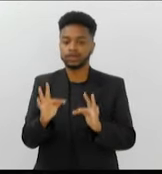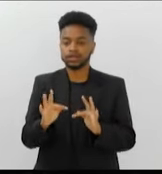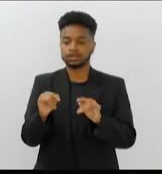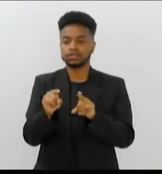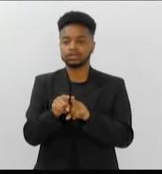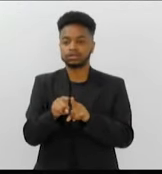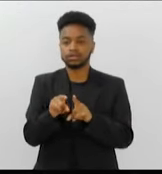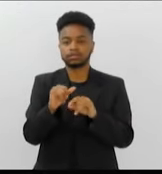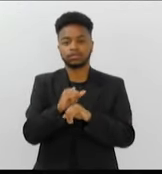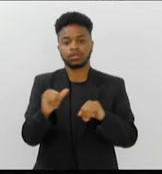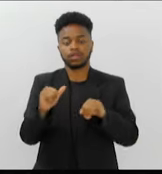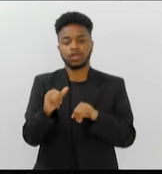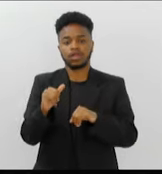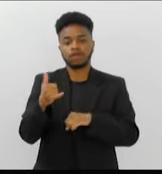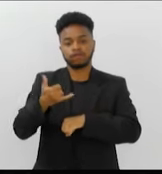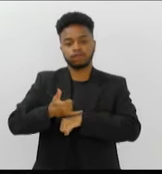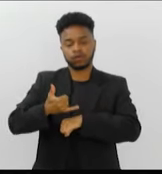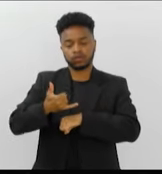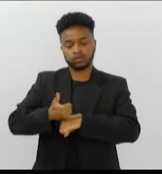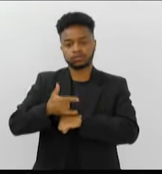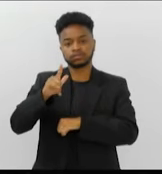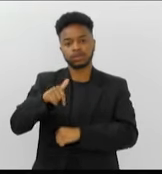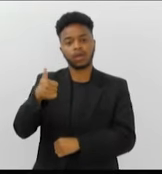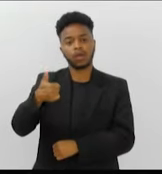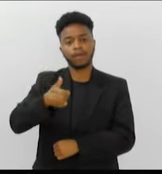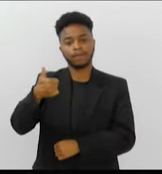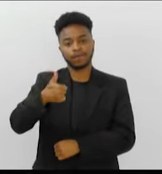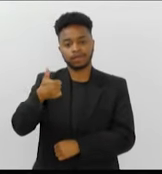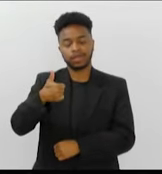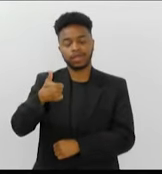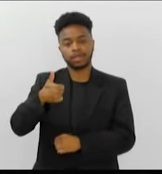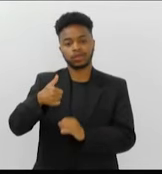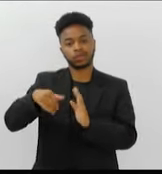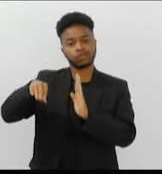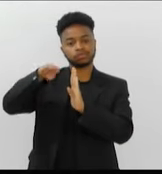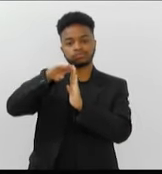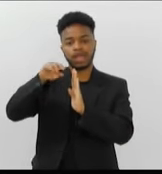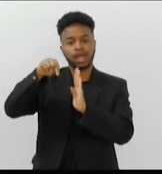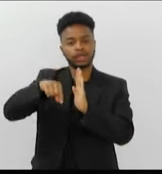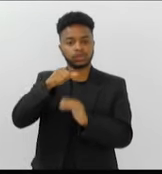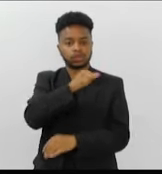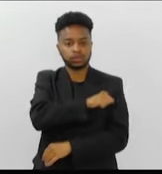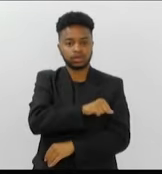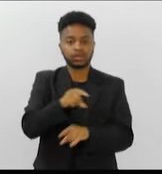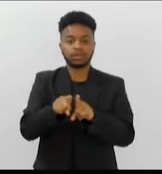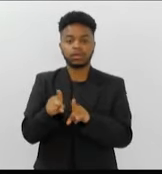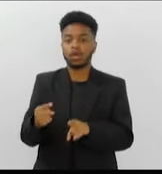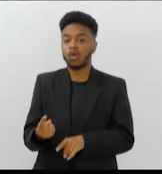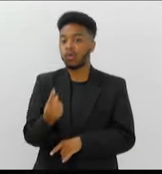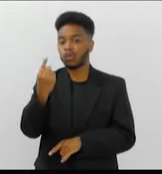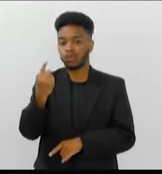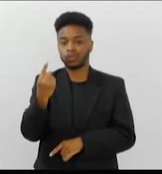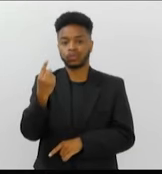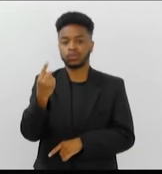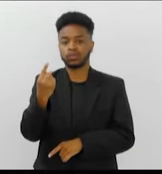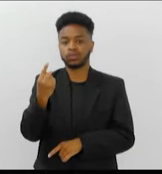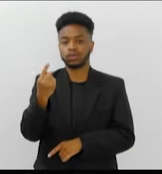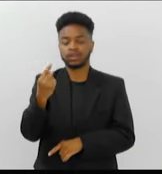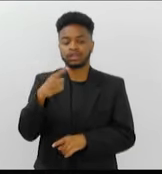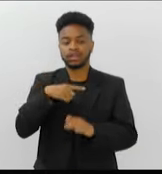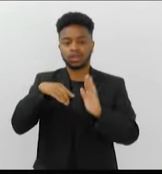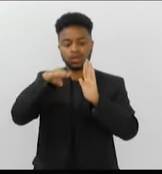que Volta Redonda é o primeiro do Estado do Rio e o único entre os 20 primeiros. São Paulo